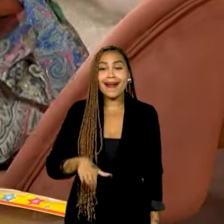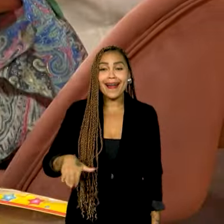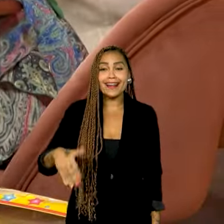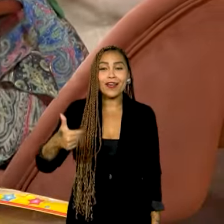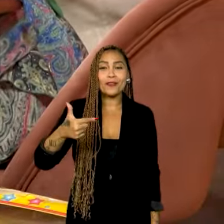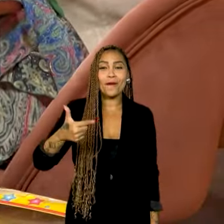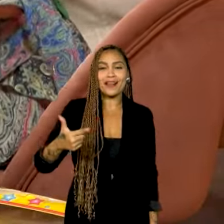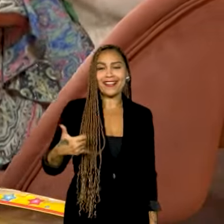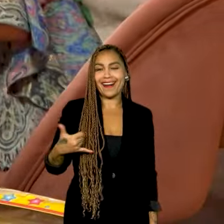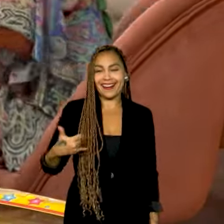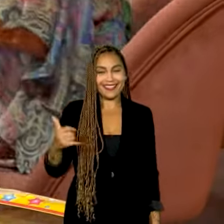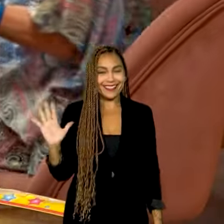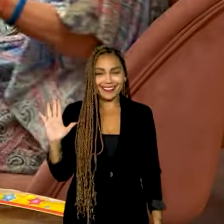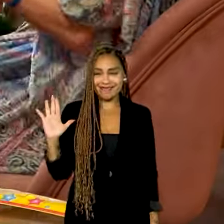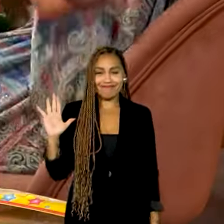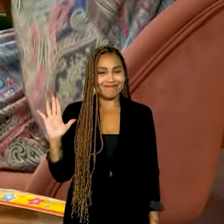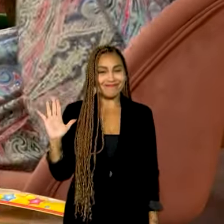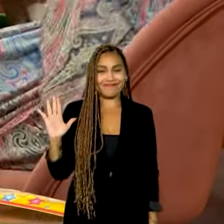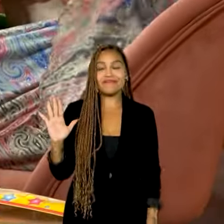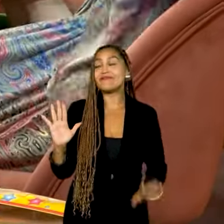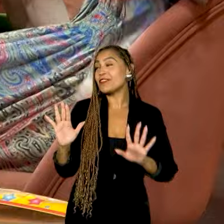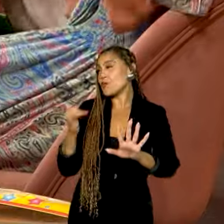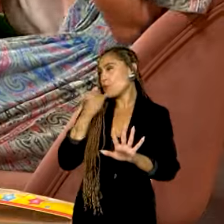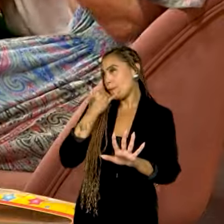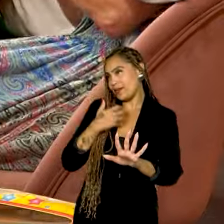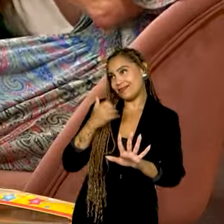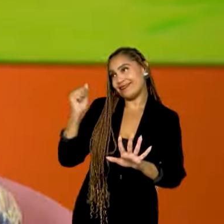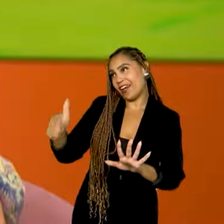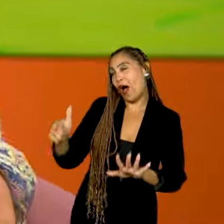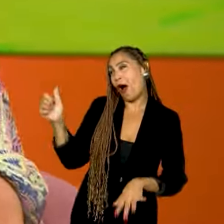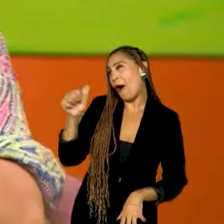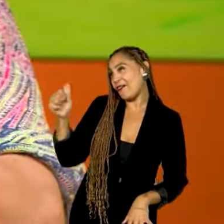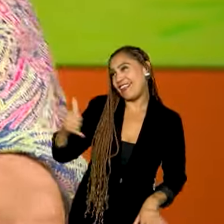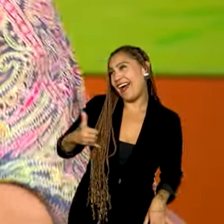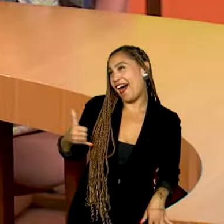querida. Eu tô com 11, sou mais moça.